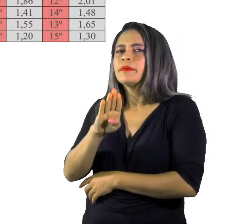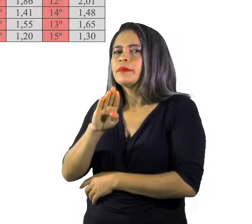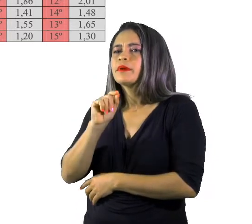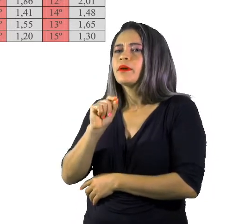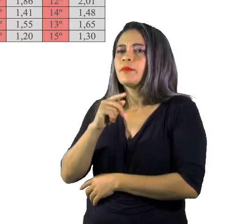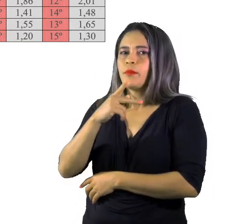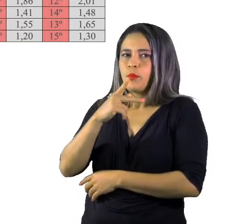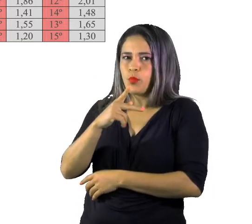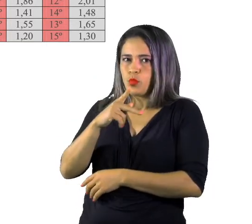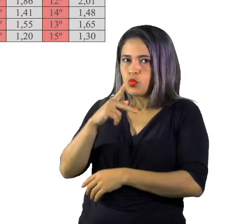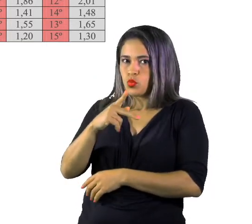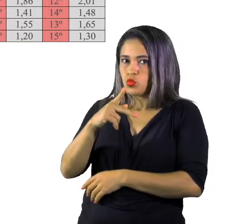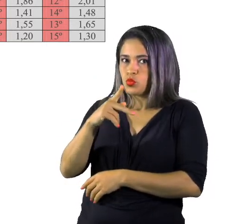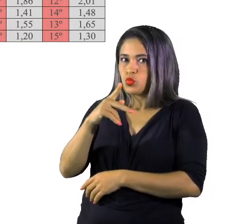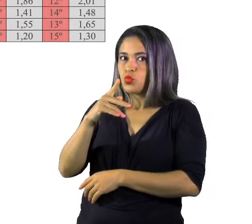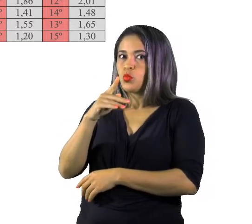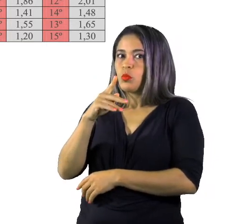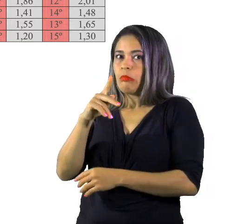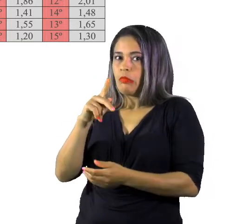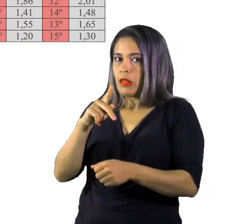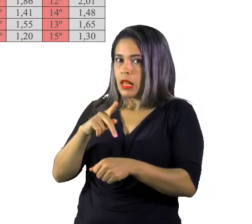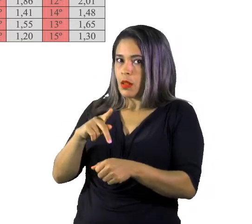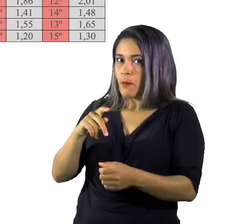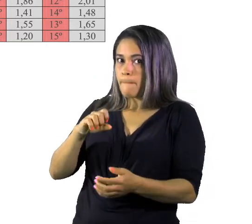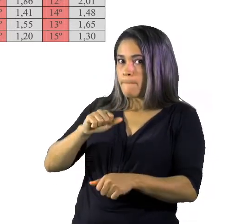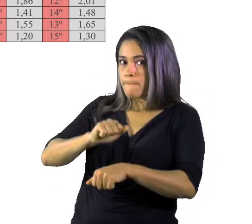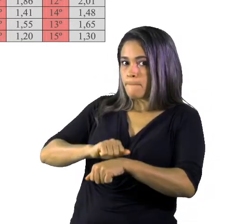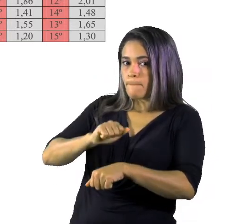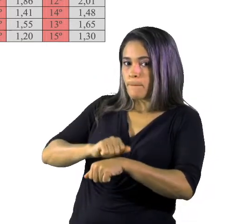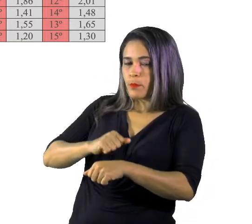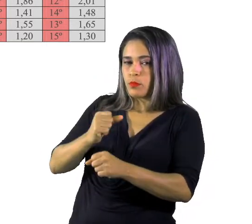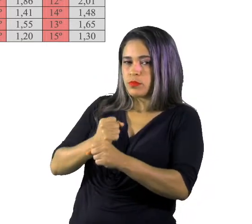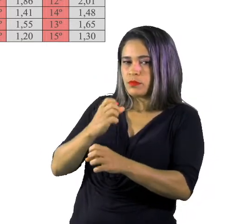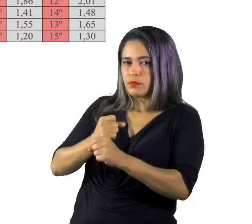Bruto? É a soma dos bens e serviços